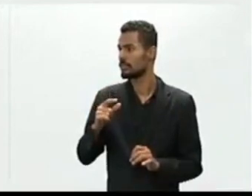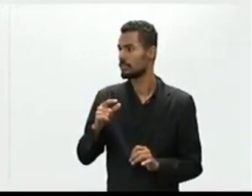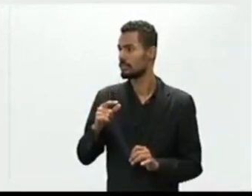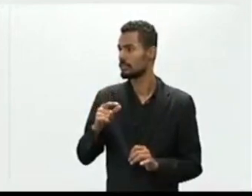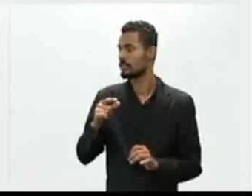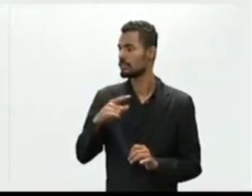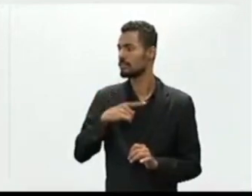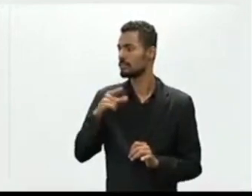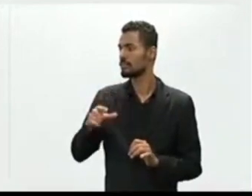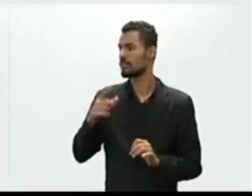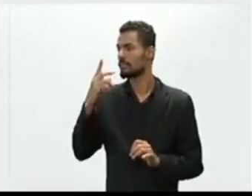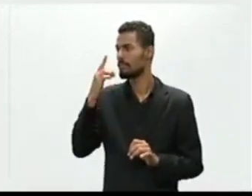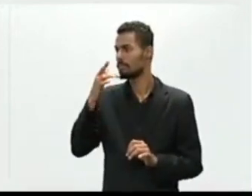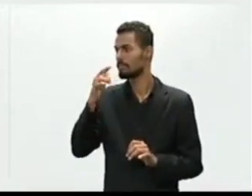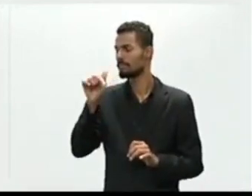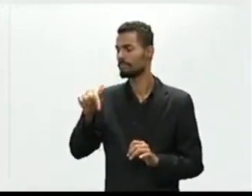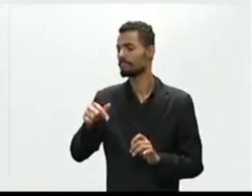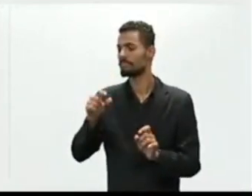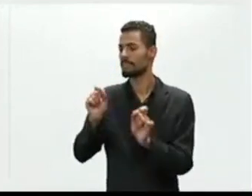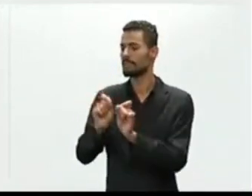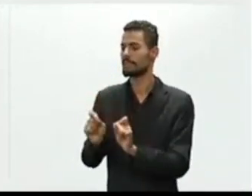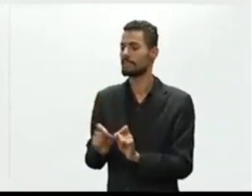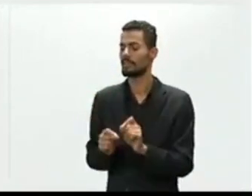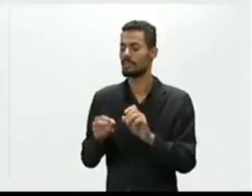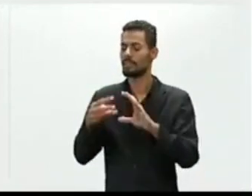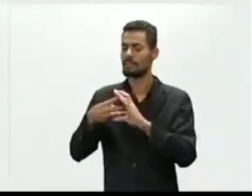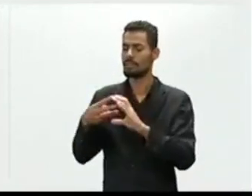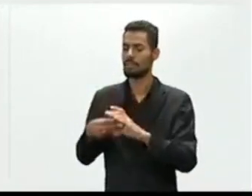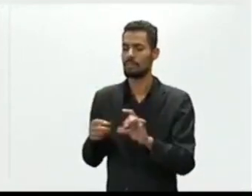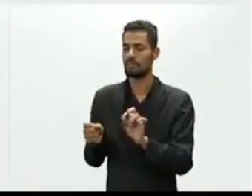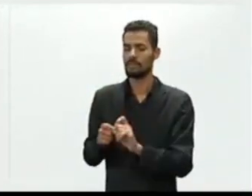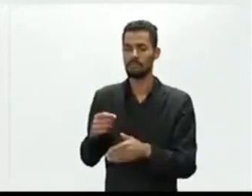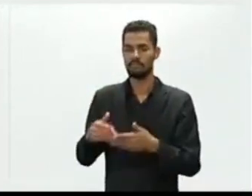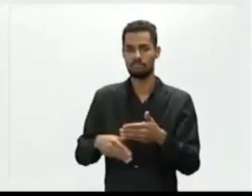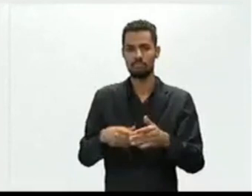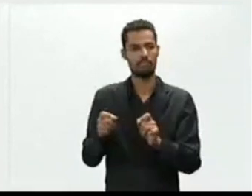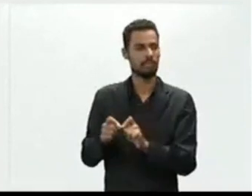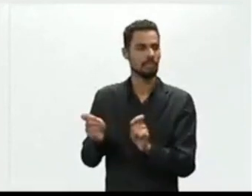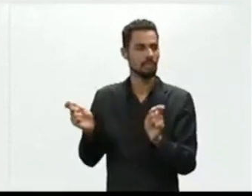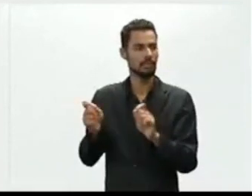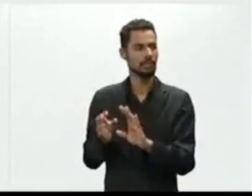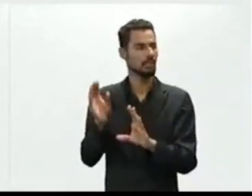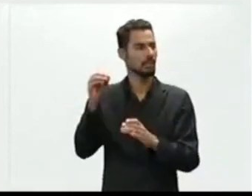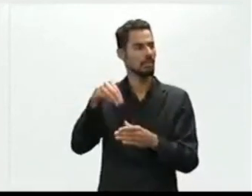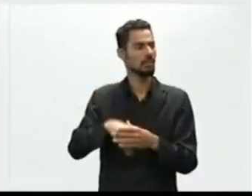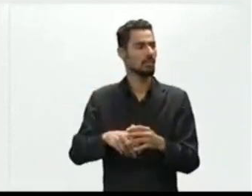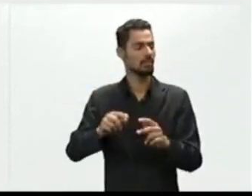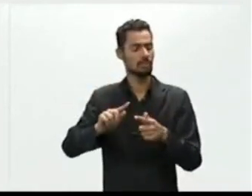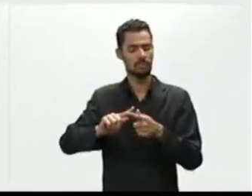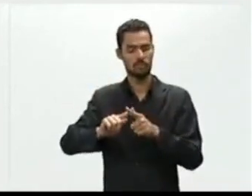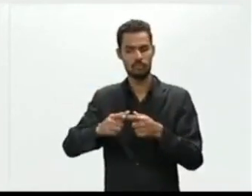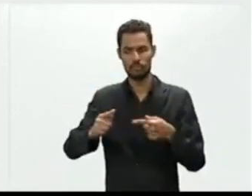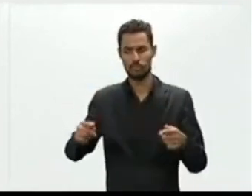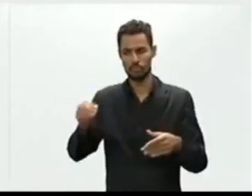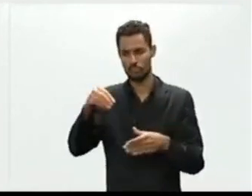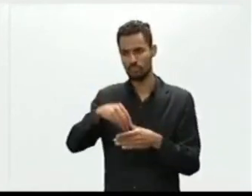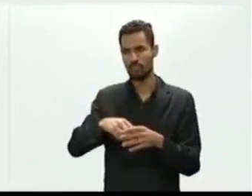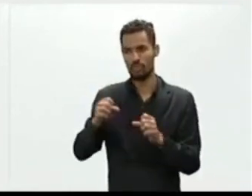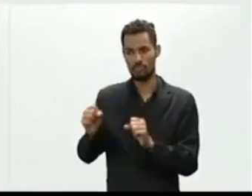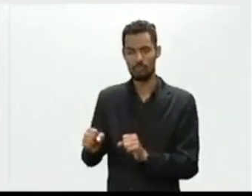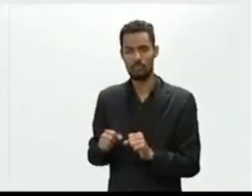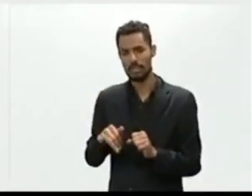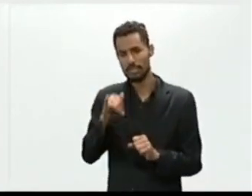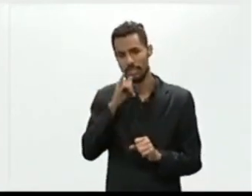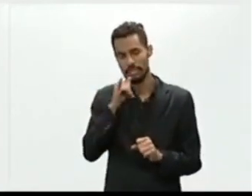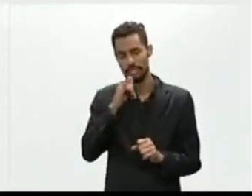o sinal de que a célula precisa produzir aquilo. Eu insiro o meu gene, e aí eu posso colocar, por